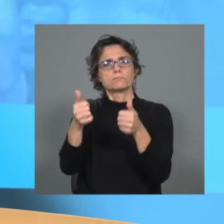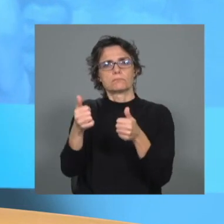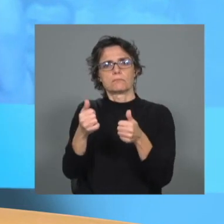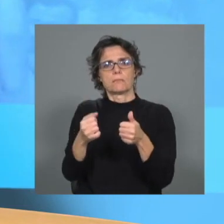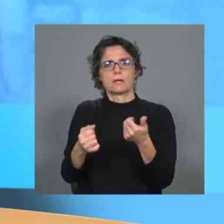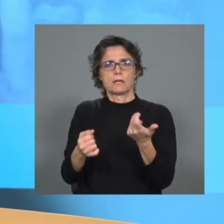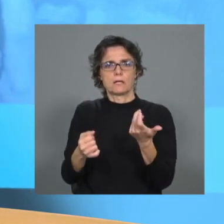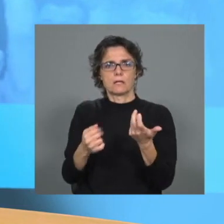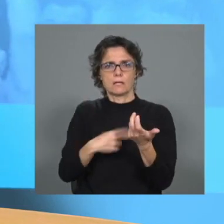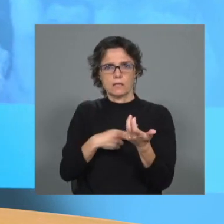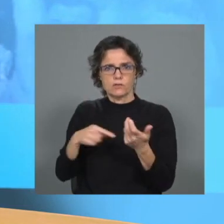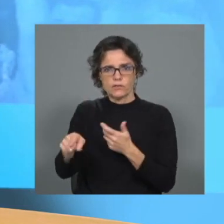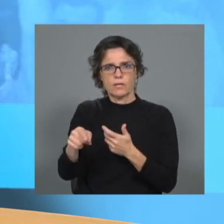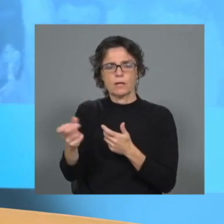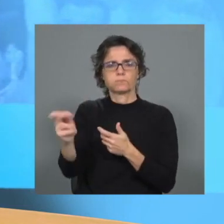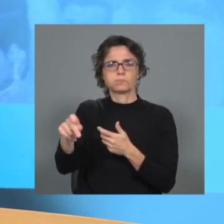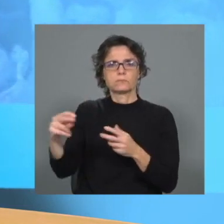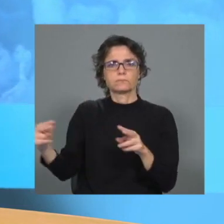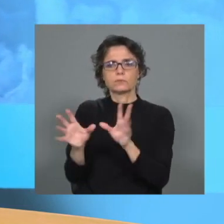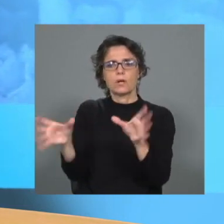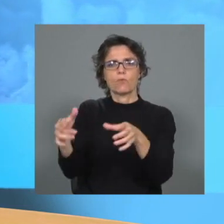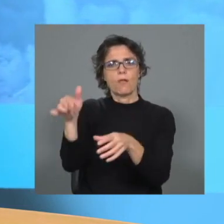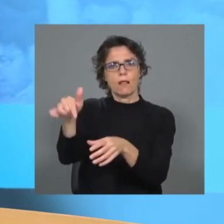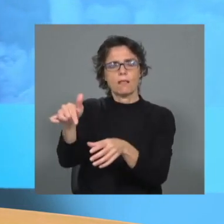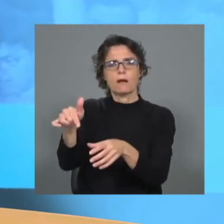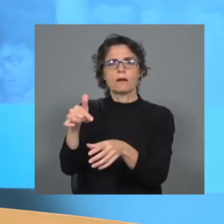Também interessante ver como esta comunidade